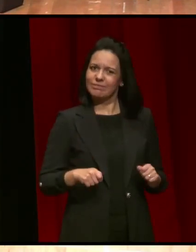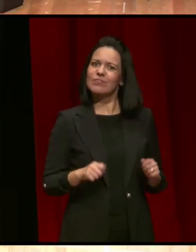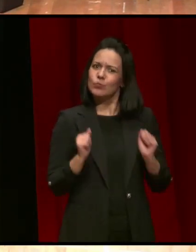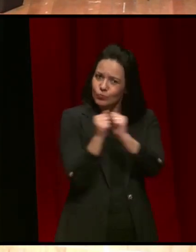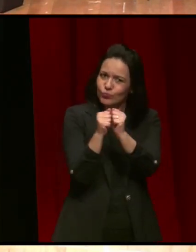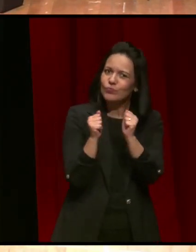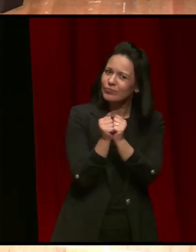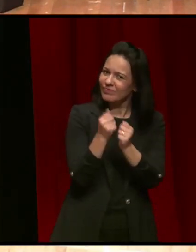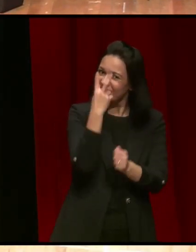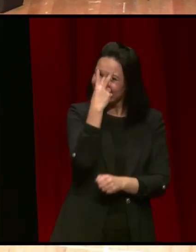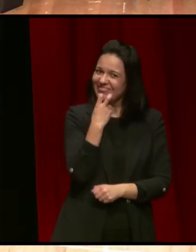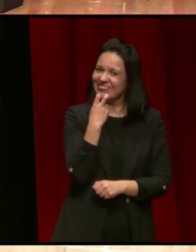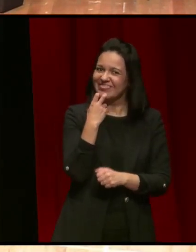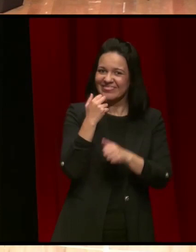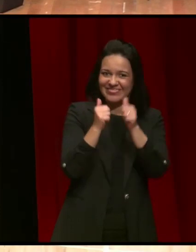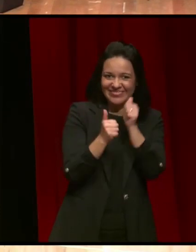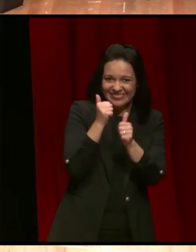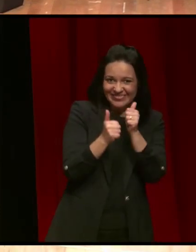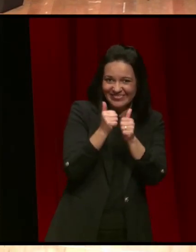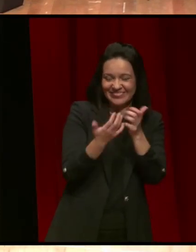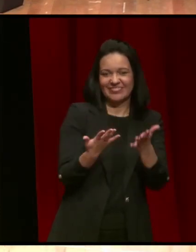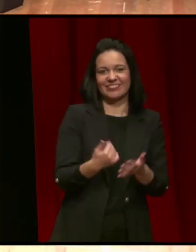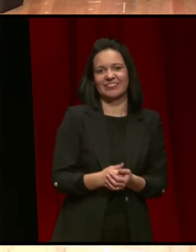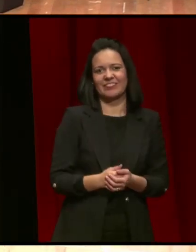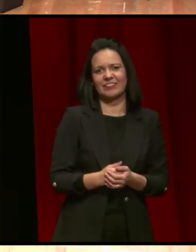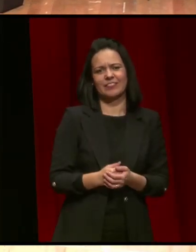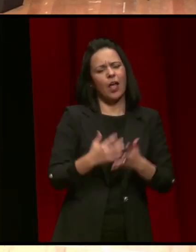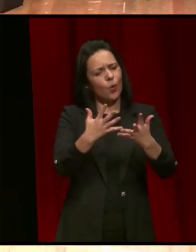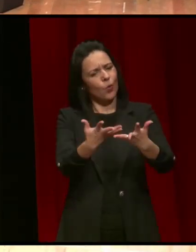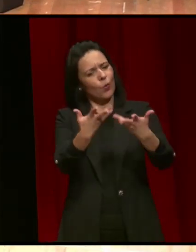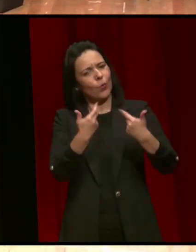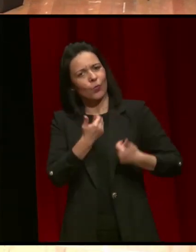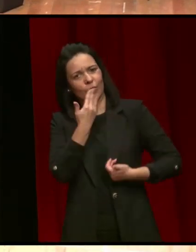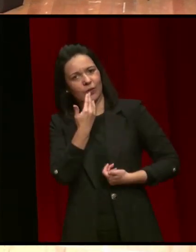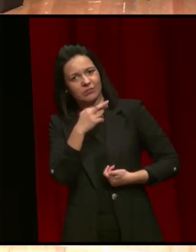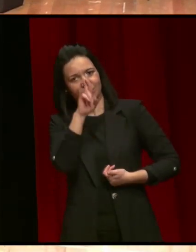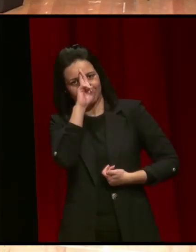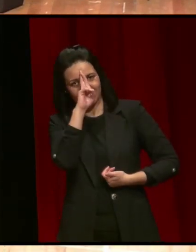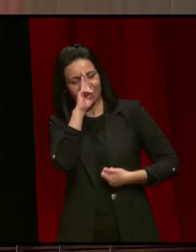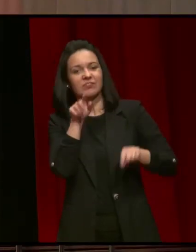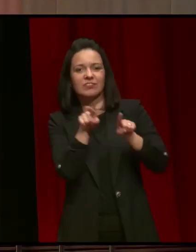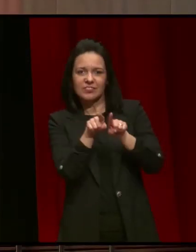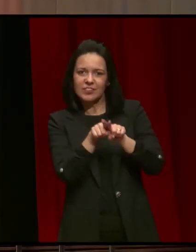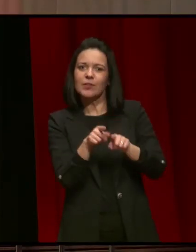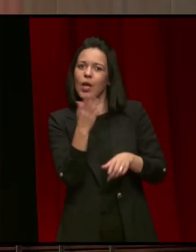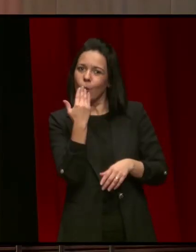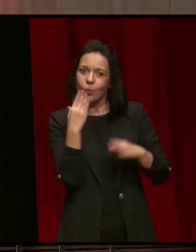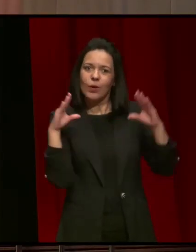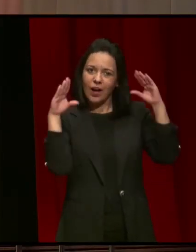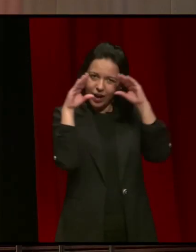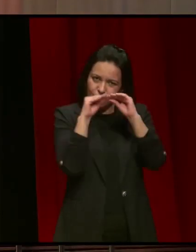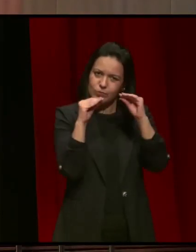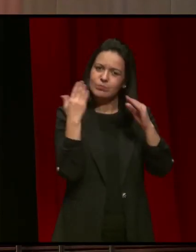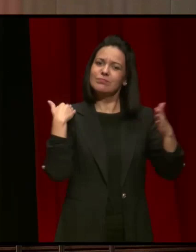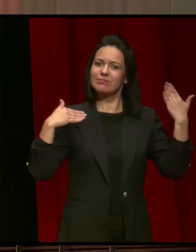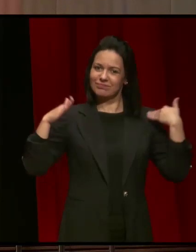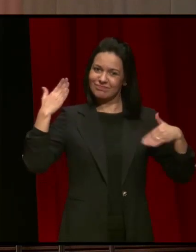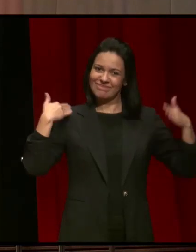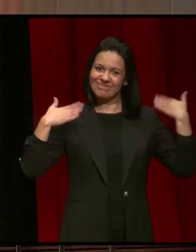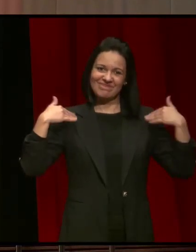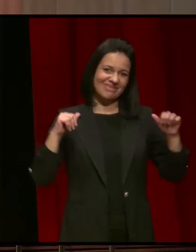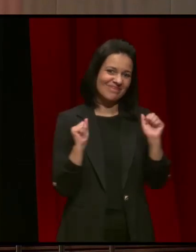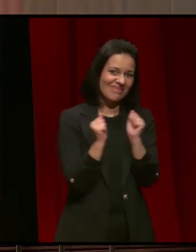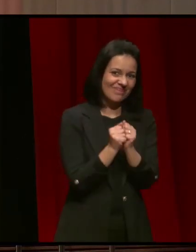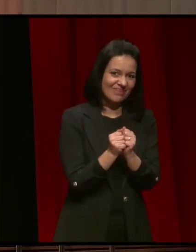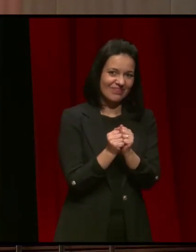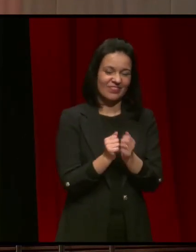fica amigo deles. Conversa, convida eles para almoçar, convida eles para jantar, eles gostam de sair, eles gostam de estar na rua, estão aqui com a gente. Ó.